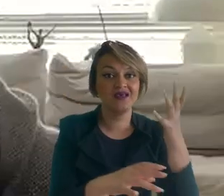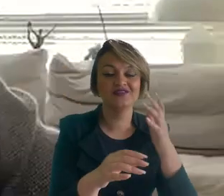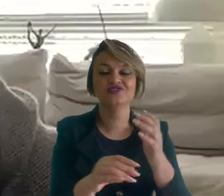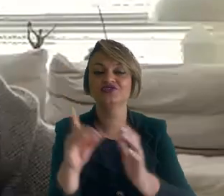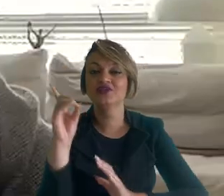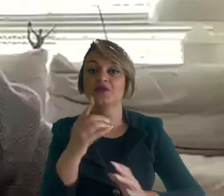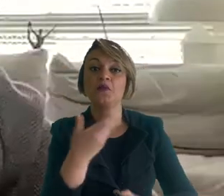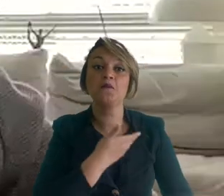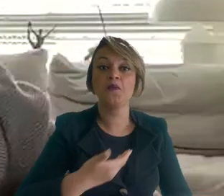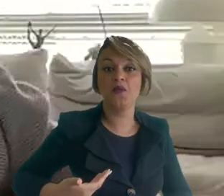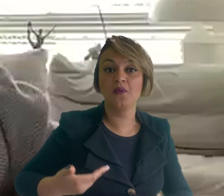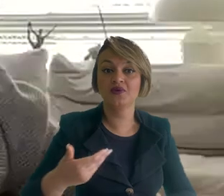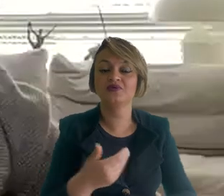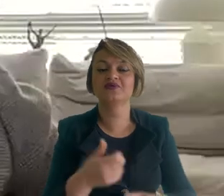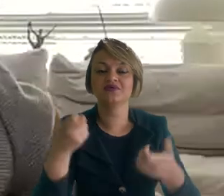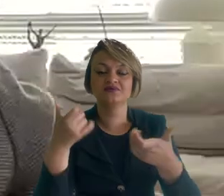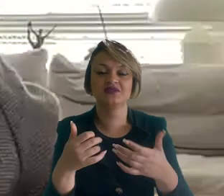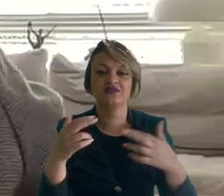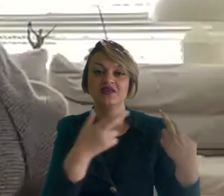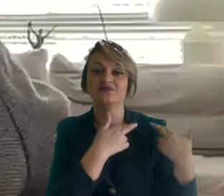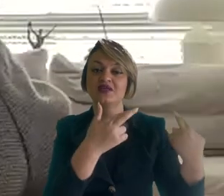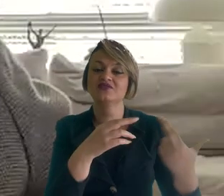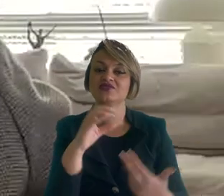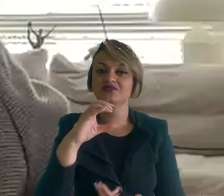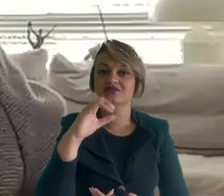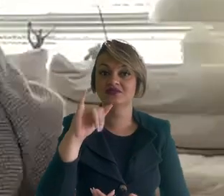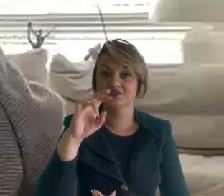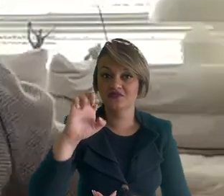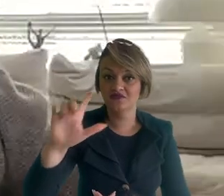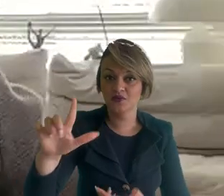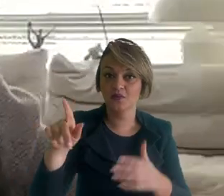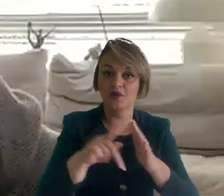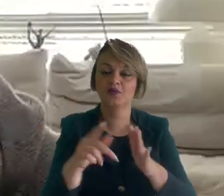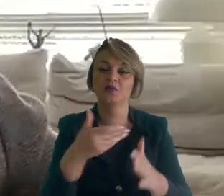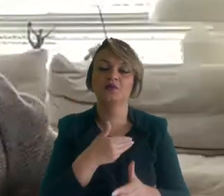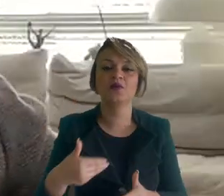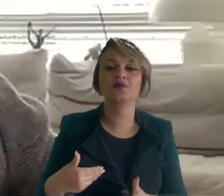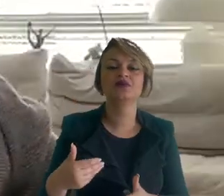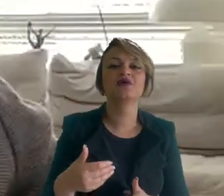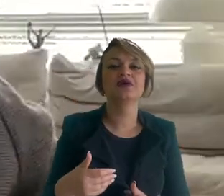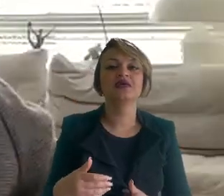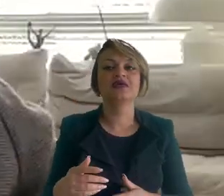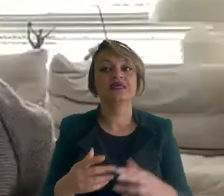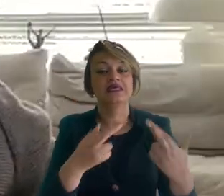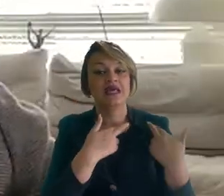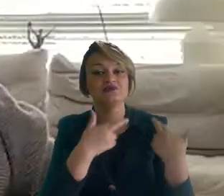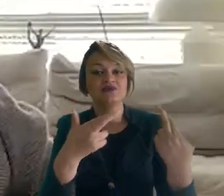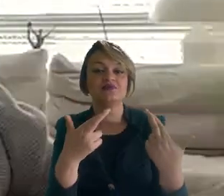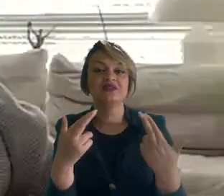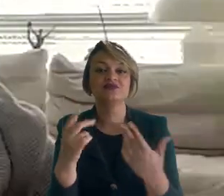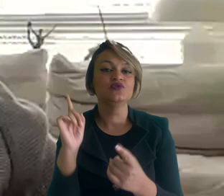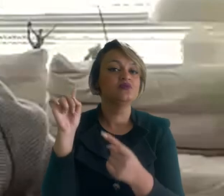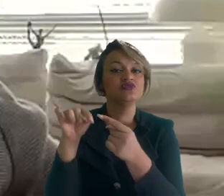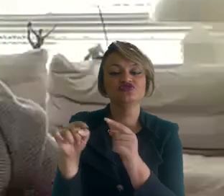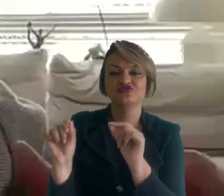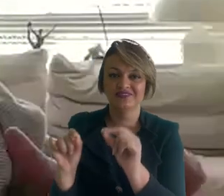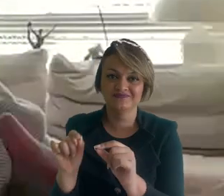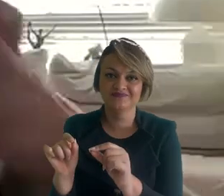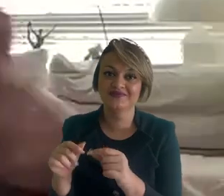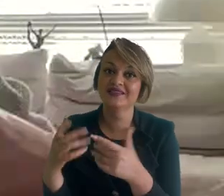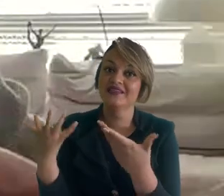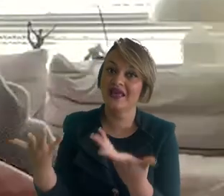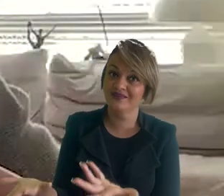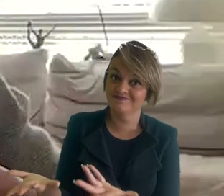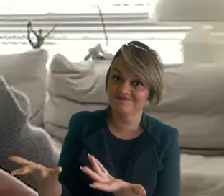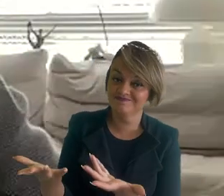quando cuida da responsabilidade civil do poder público e que a responsabilidade é objetiva E aí